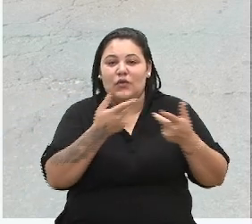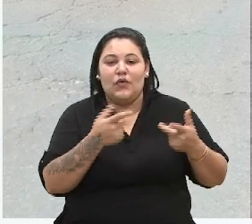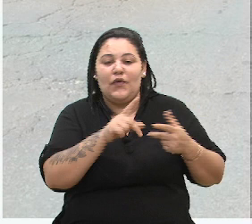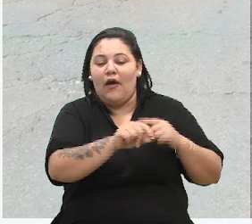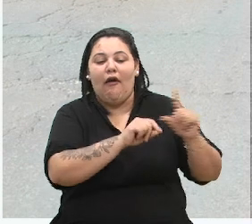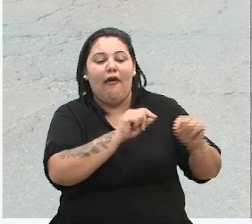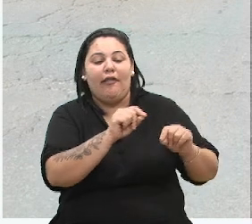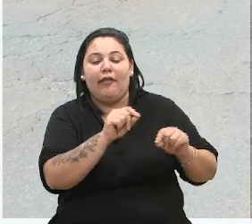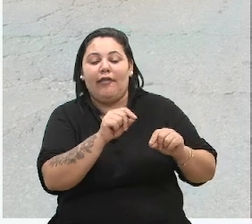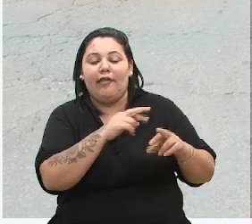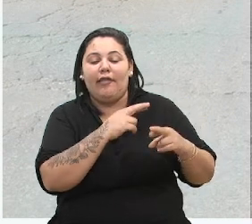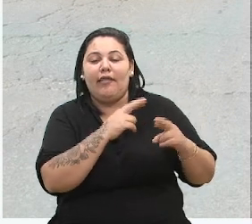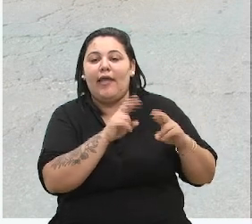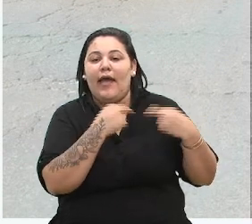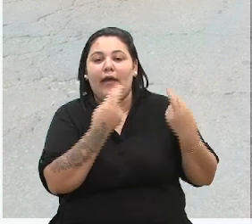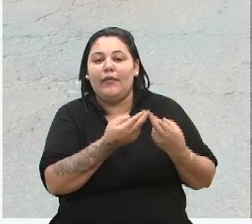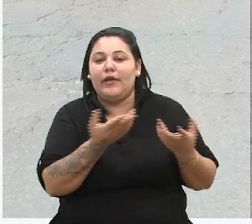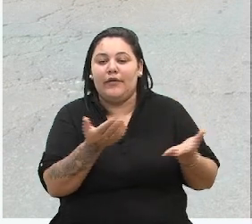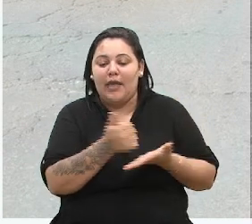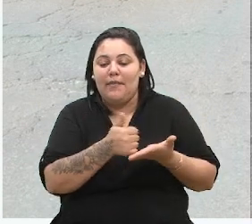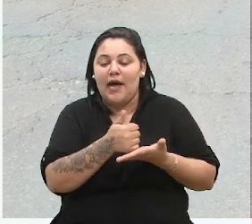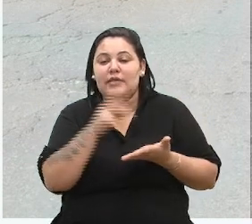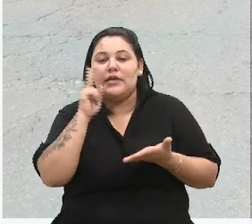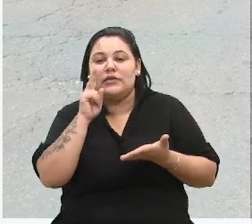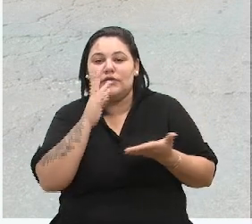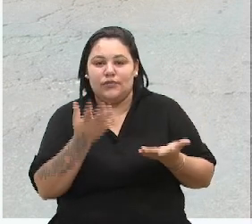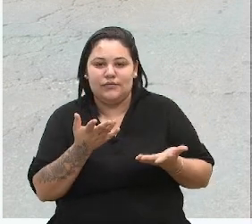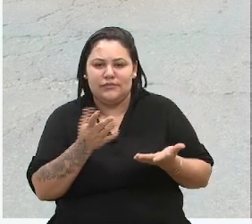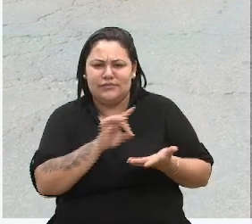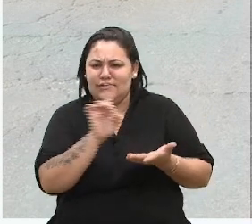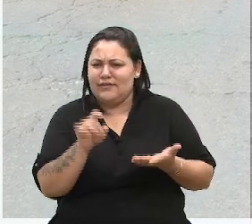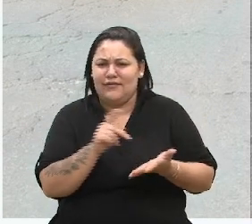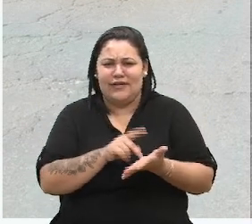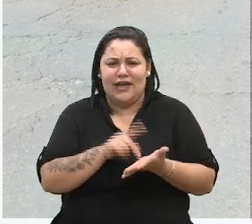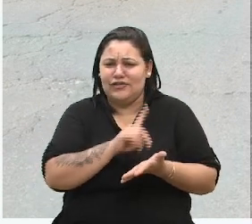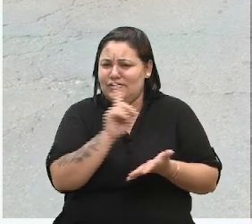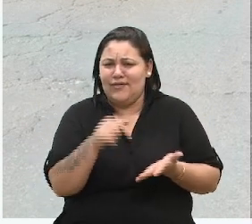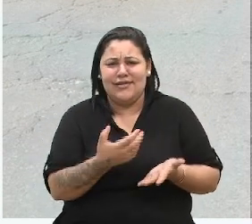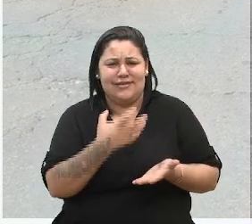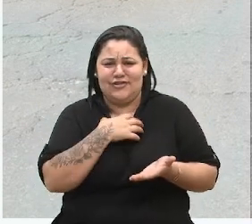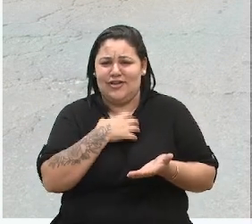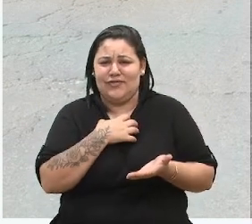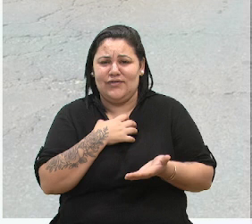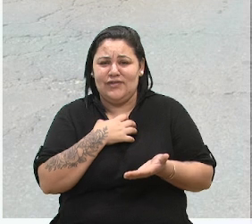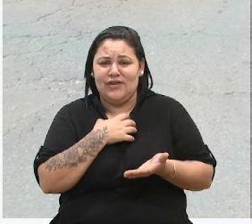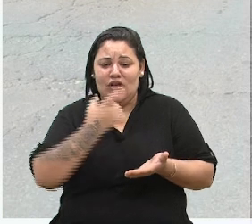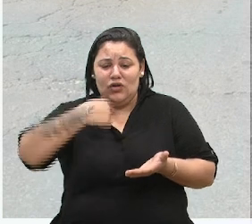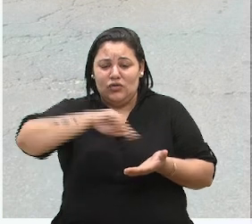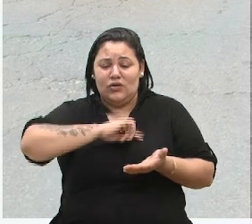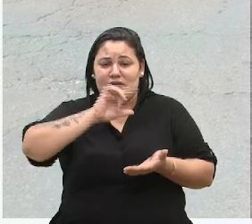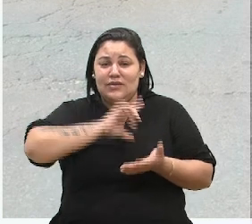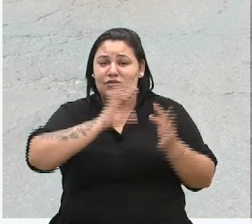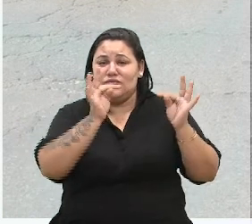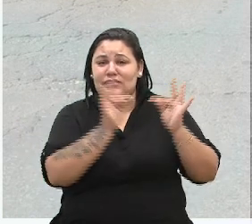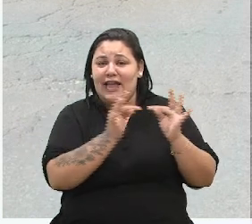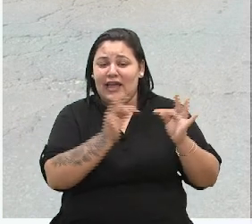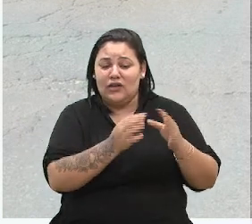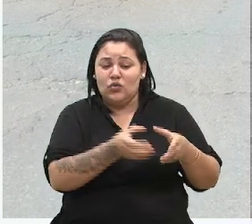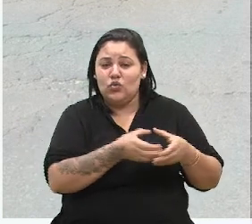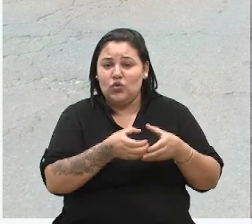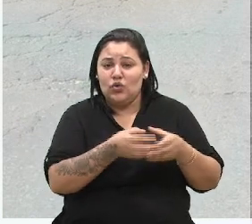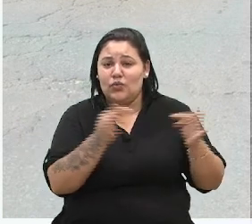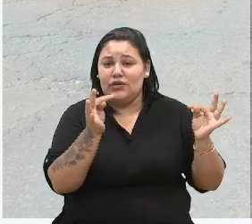da base da segunda-feira, quando, na realidade, elas não são decididas dessa forma, né? A gente tem um corpo técnico